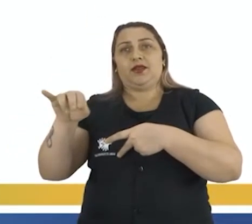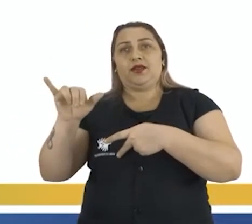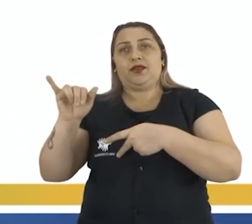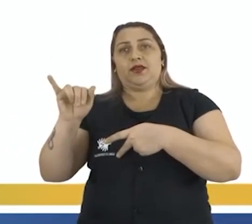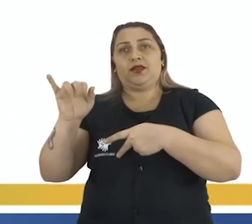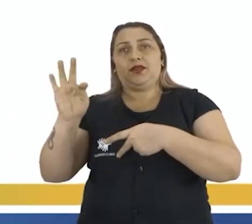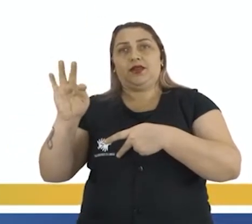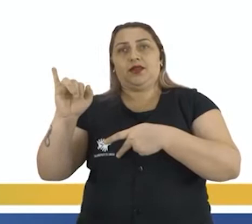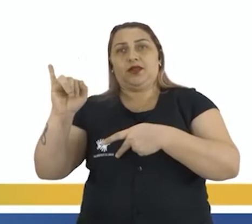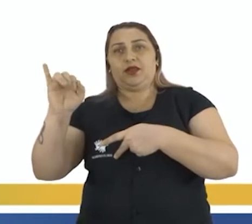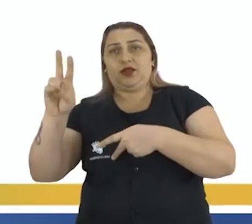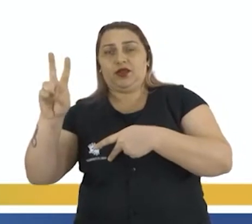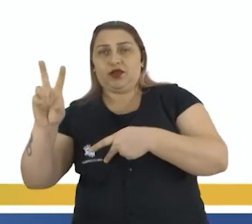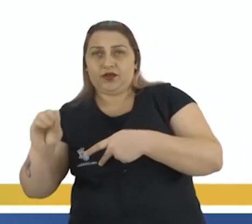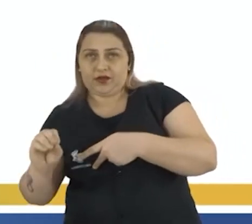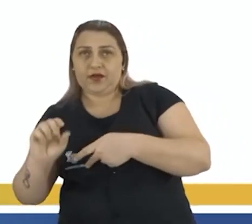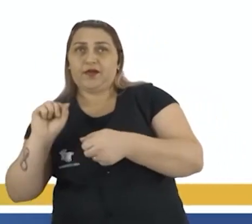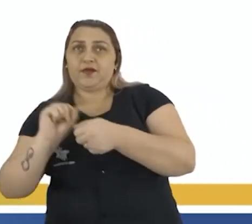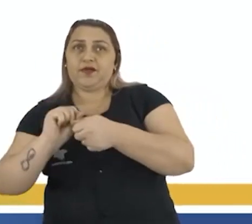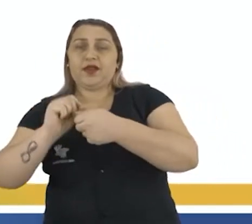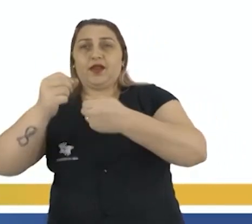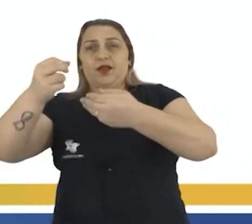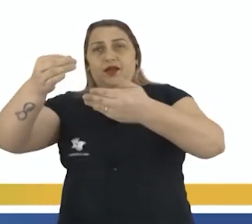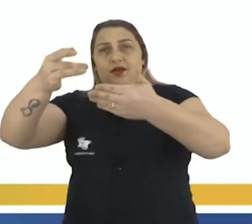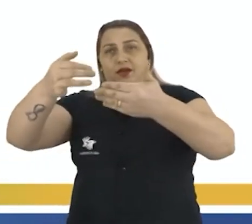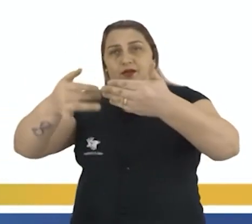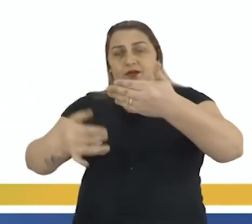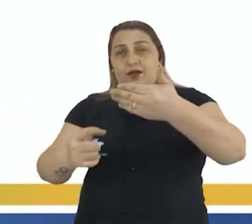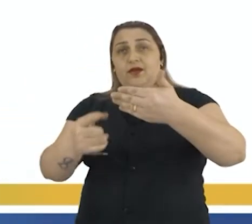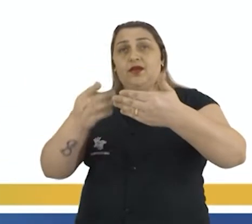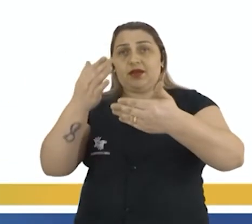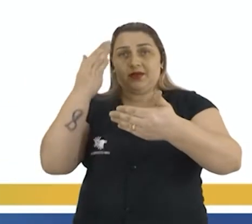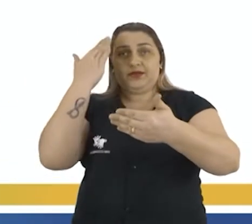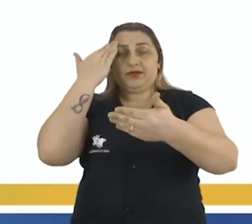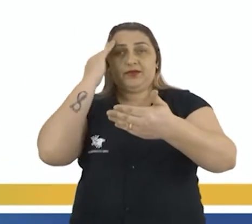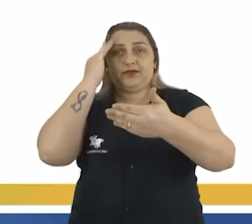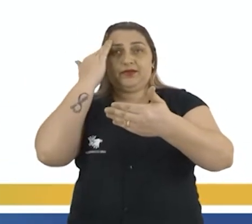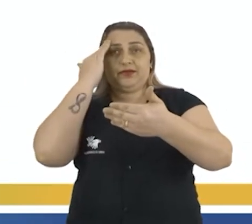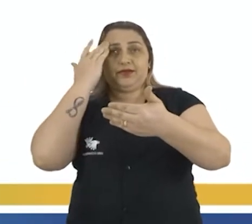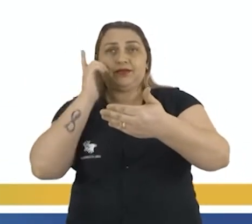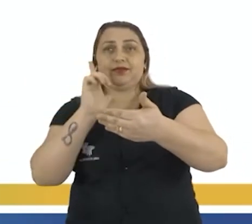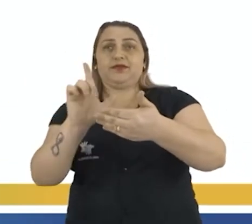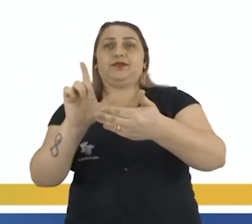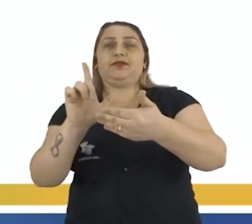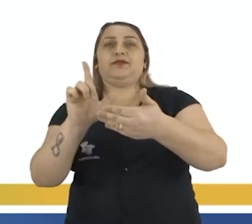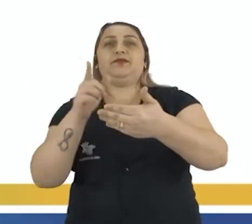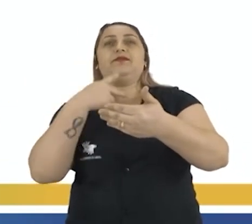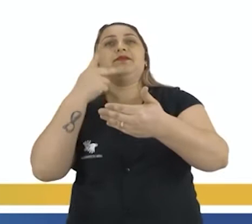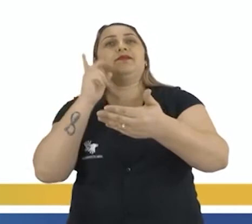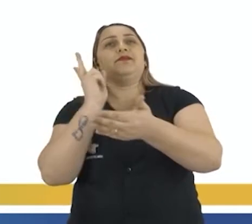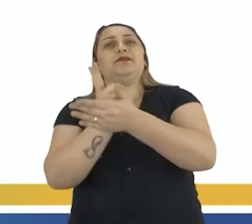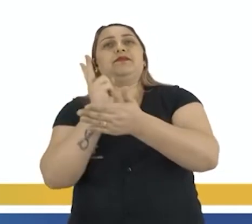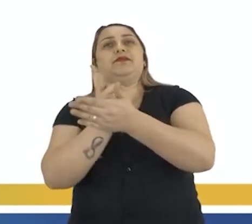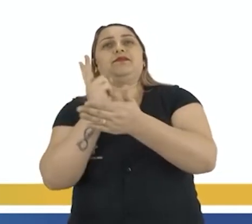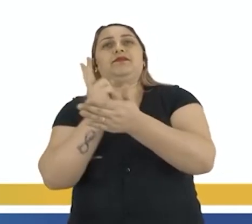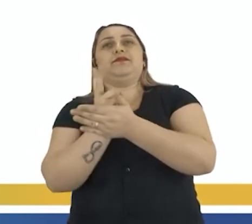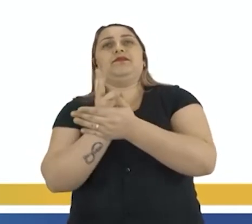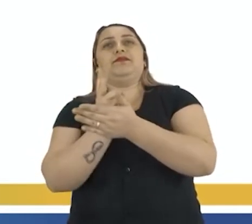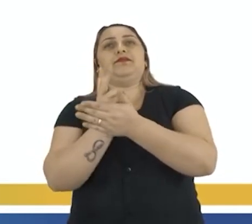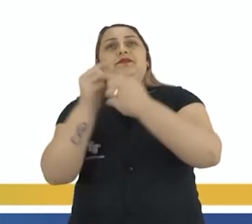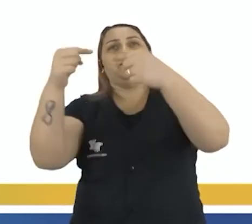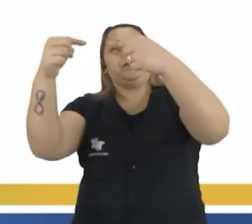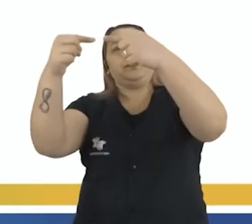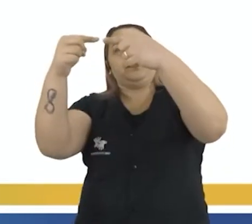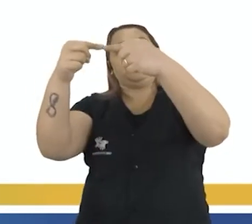nada. Eu fiz a conjugação para você se situar. A gente fala sempre essa palavrinha, mas não se